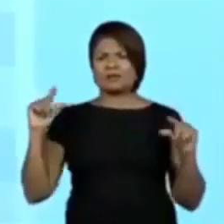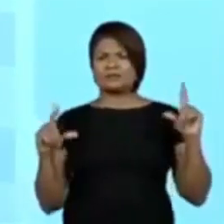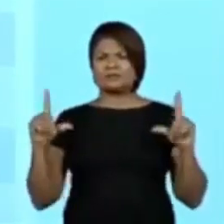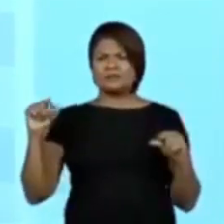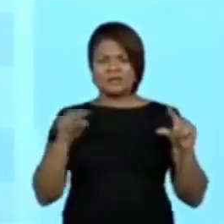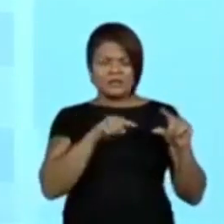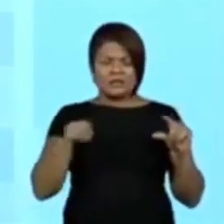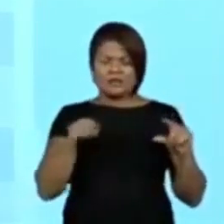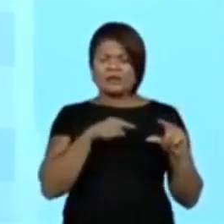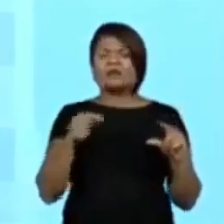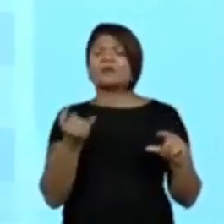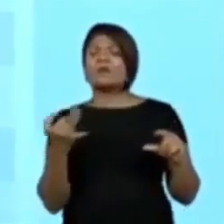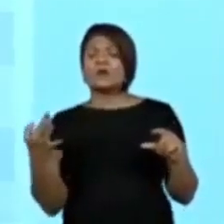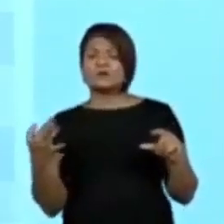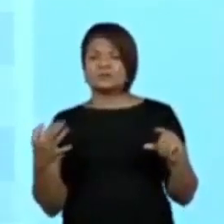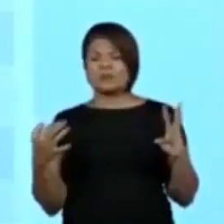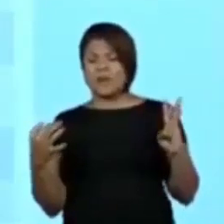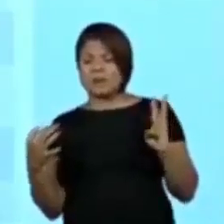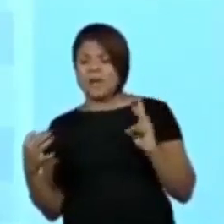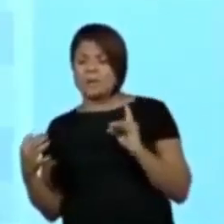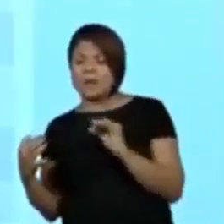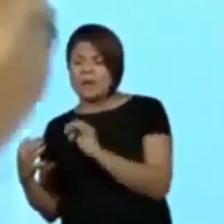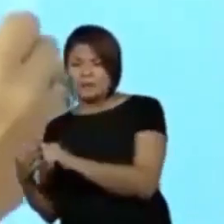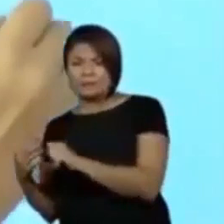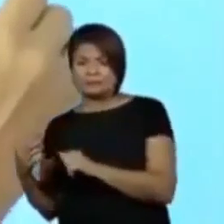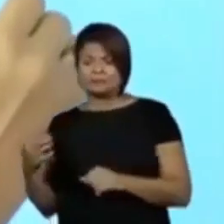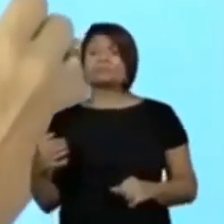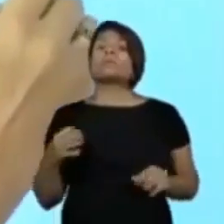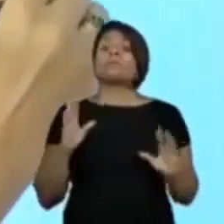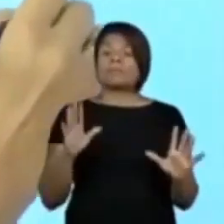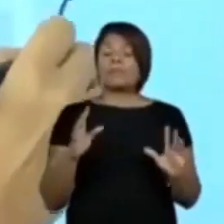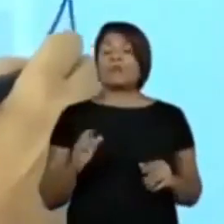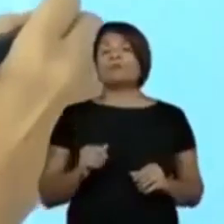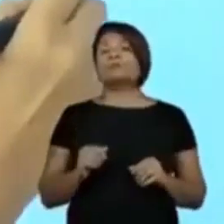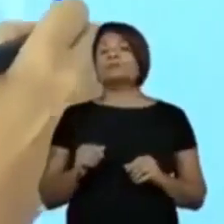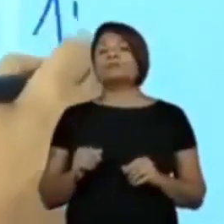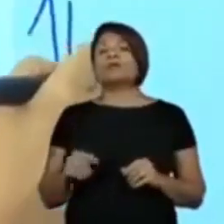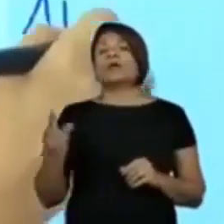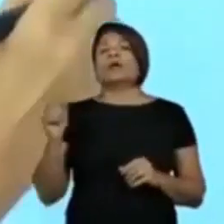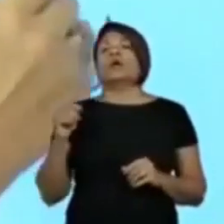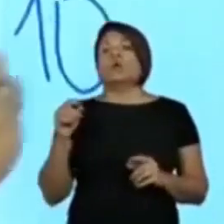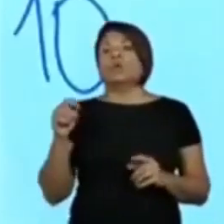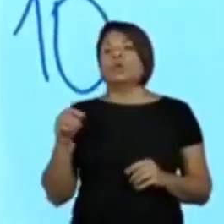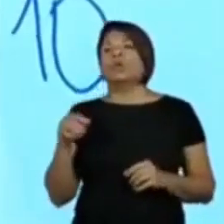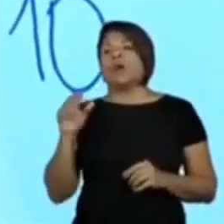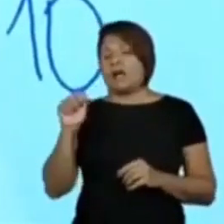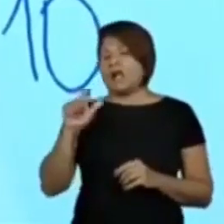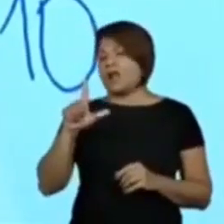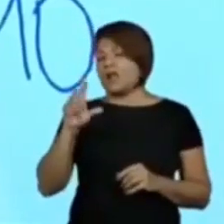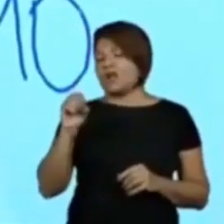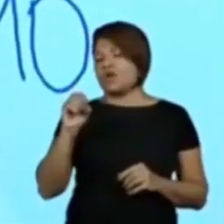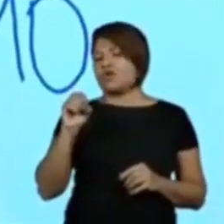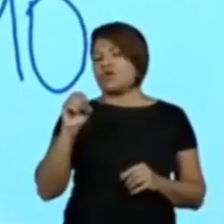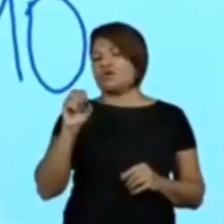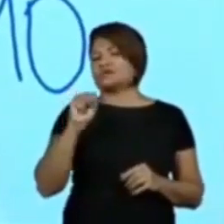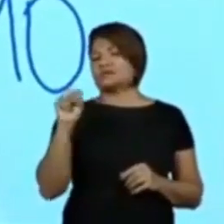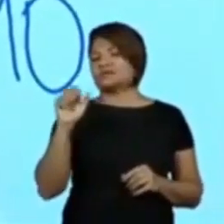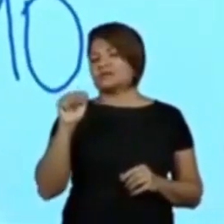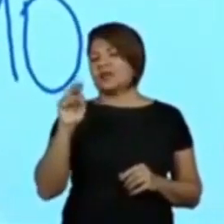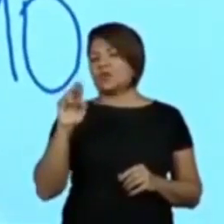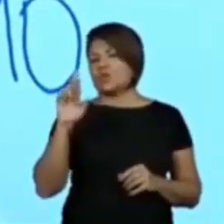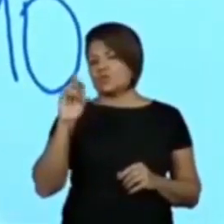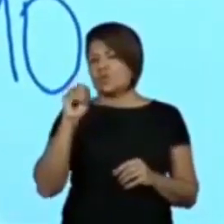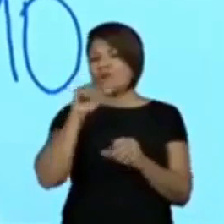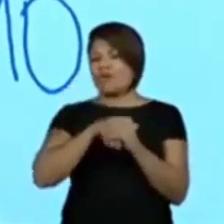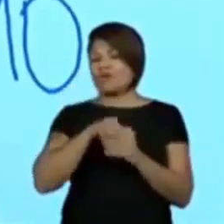aí nessa diferença, olha o que eu posso fazer. Esse alossauro, ele tinha 10 votos, não é mesmo? E eu